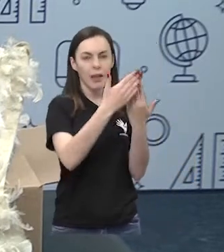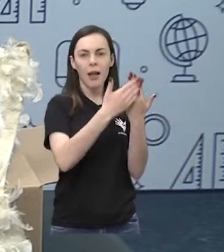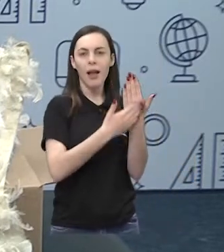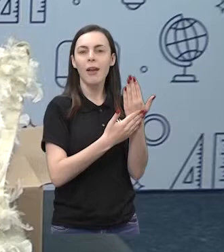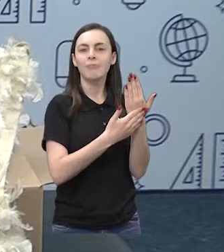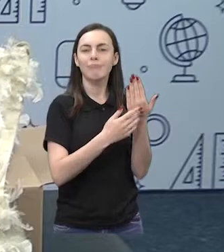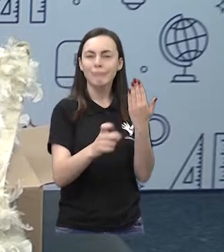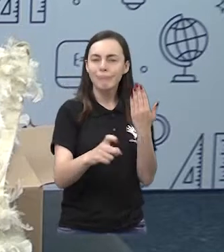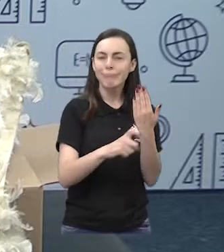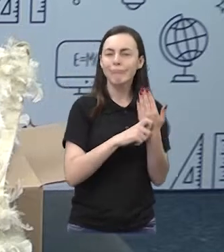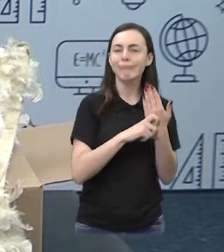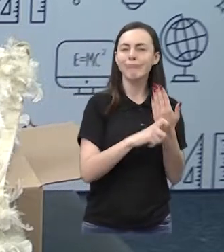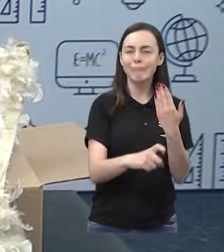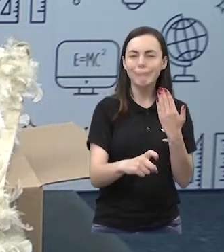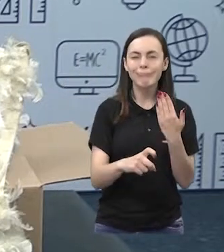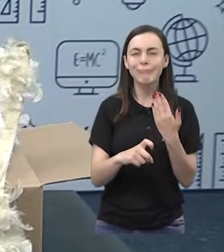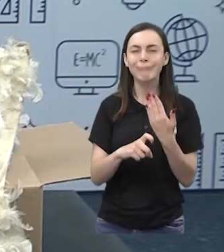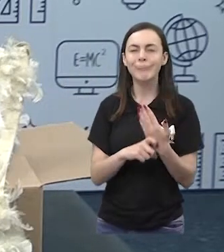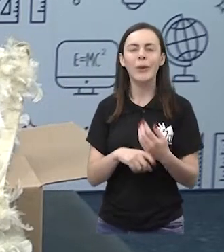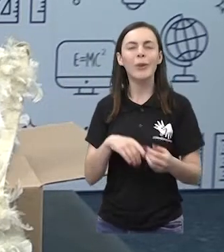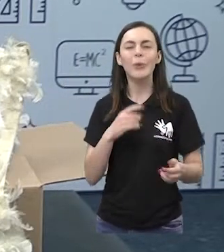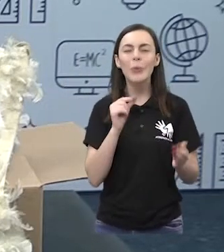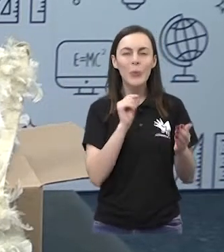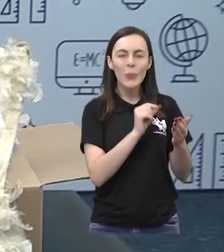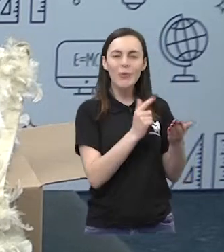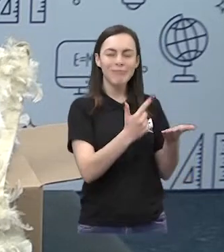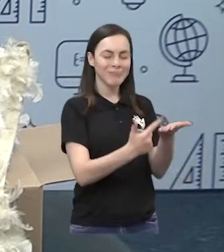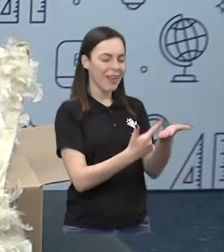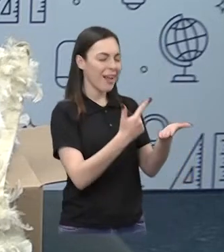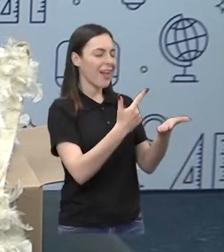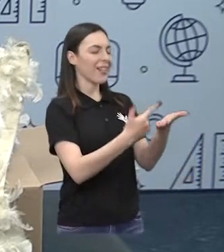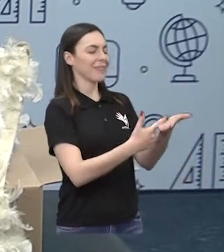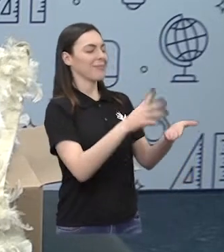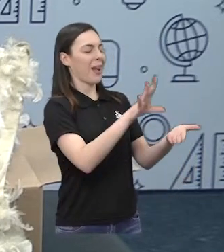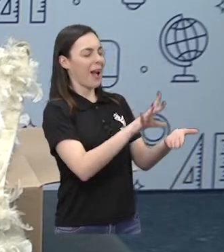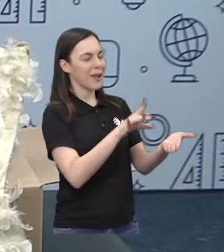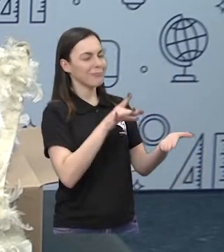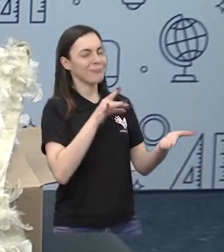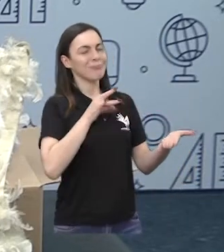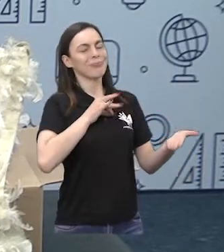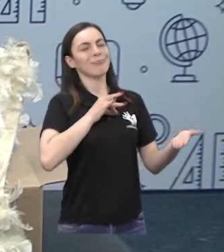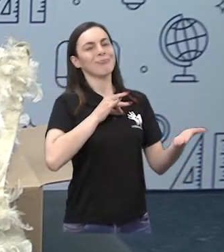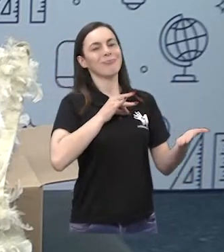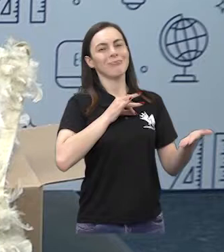é quem encontra o que a gente